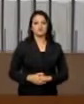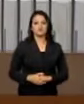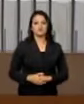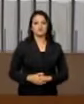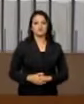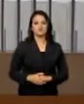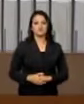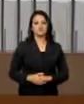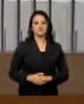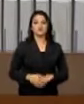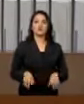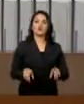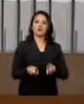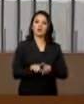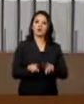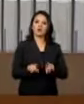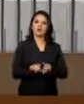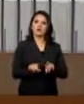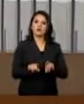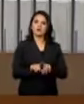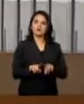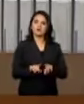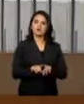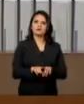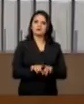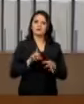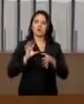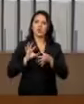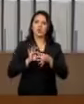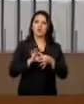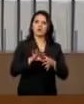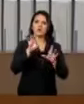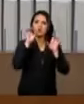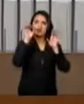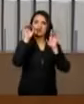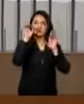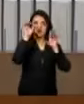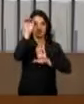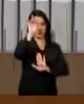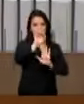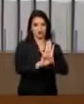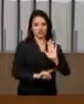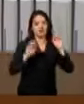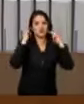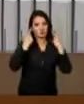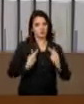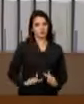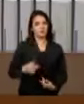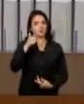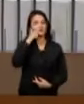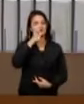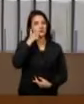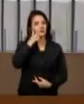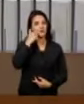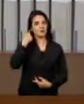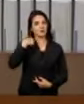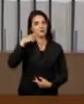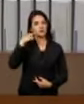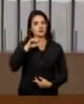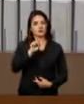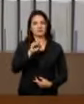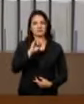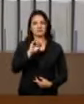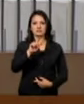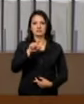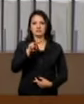por fim, pelo amicus curiae, Conectas Direitos Humanos, doutora Silvia Souza. Ainda por amicus